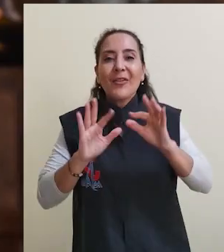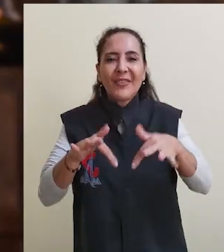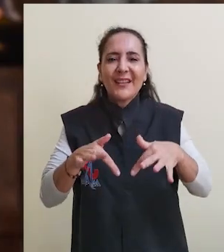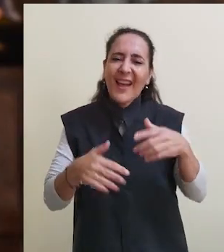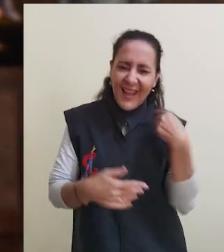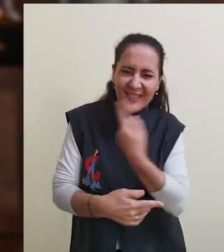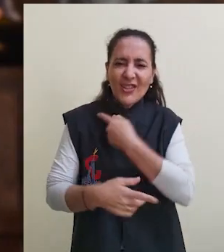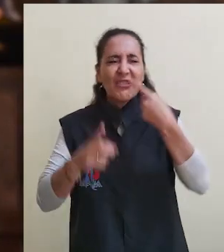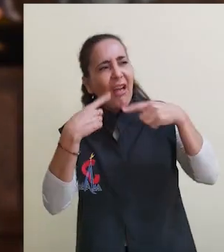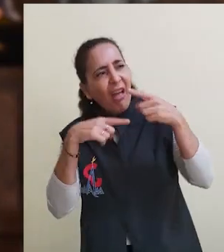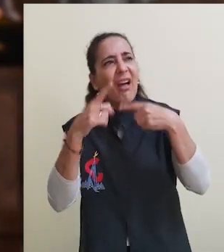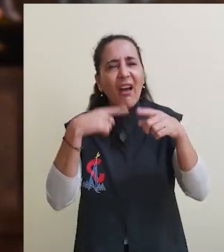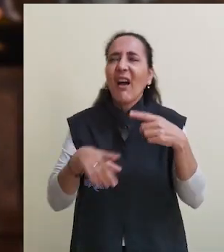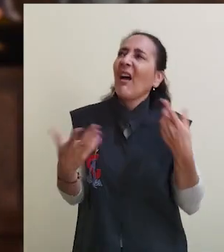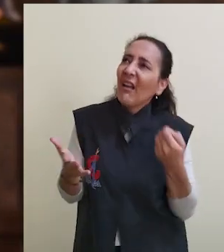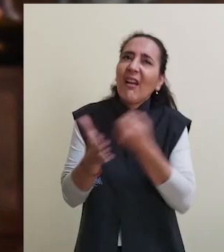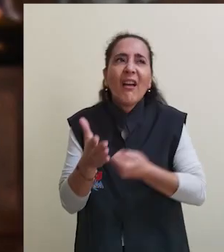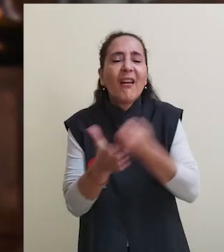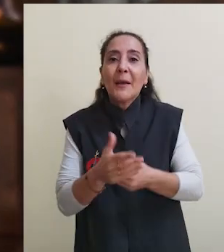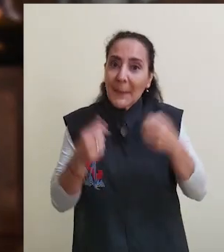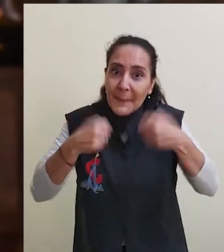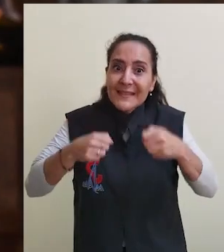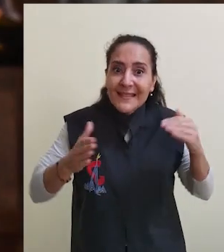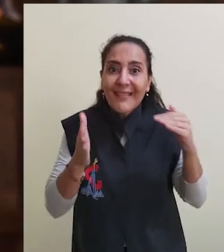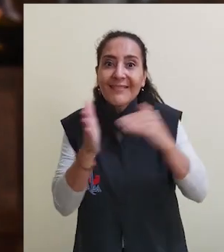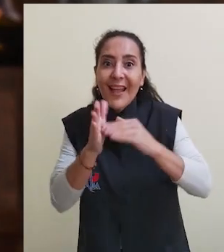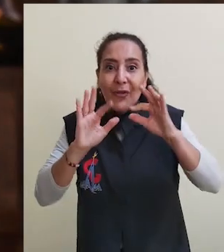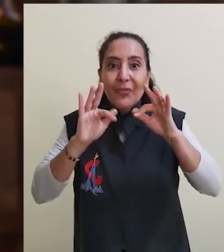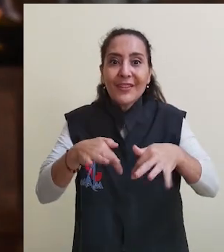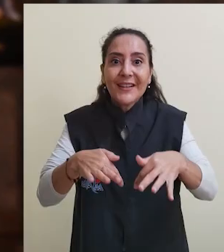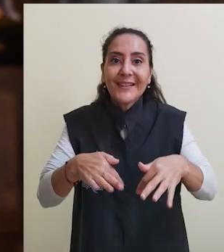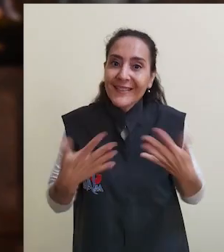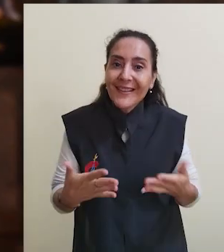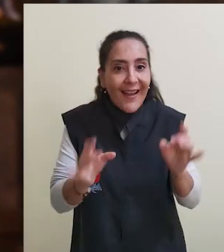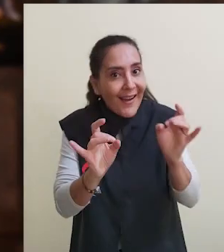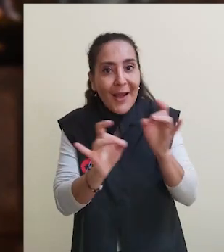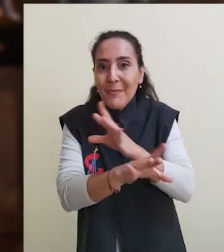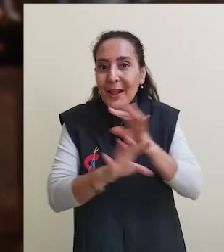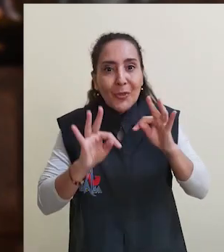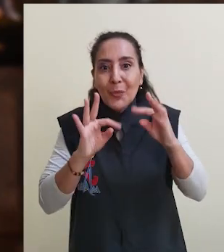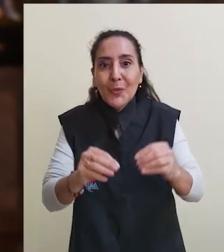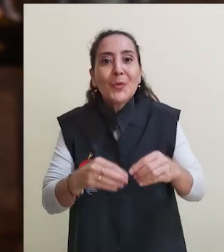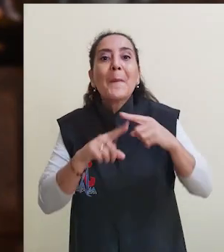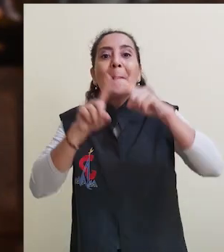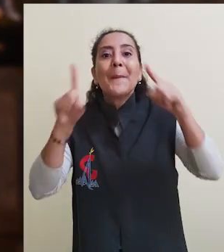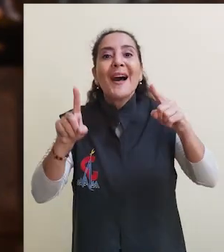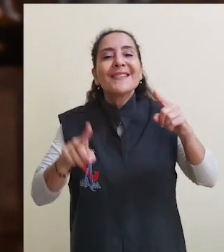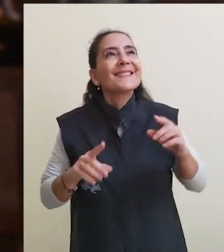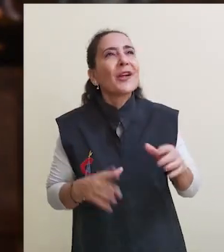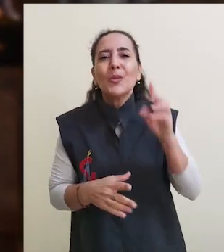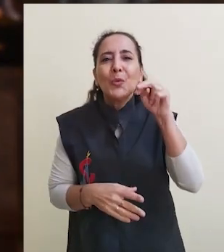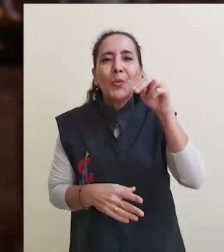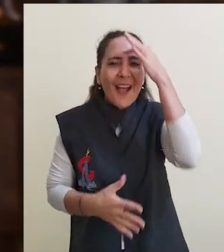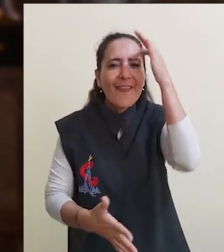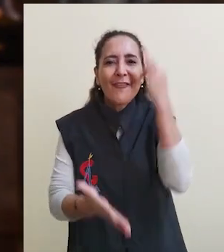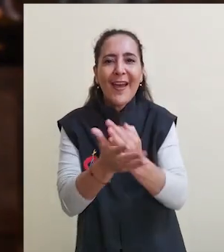Nossa, patando uma luta, continue. Porque junto com a luta tem que chegar até o fim. Combati, completei a corrida e tudo isso